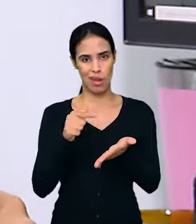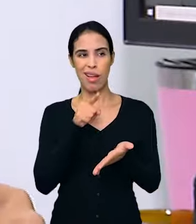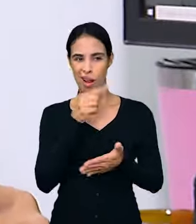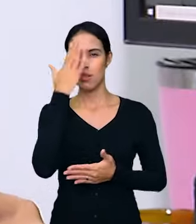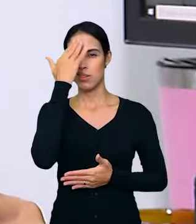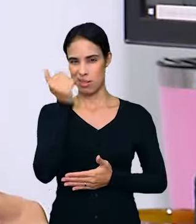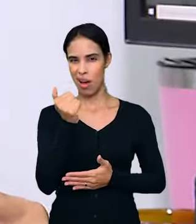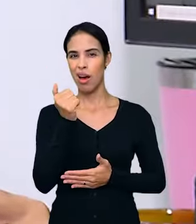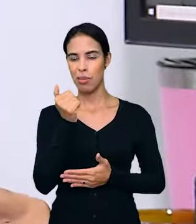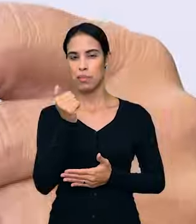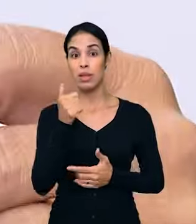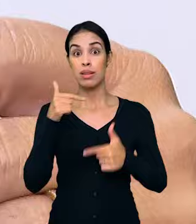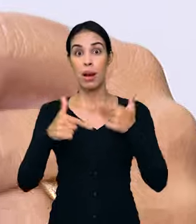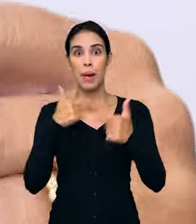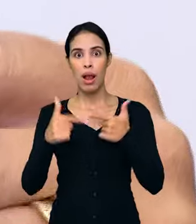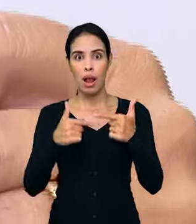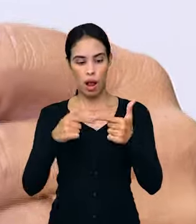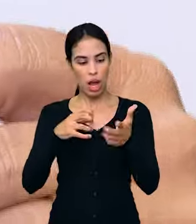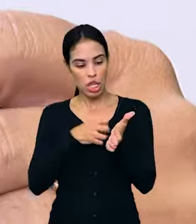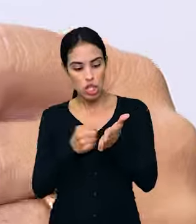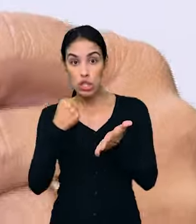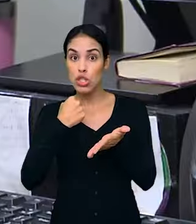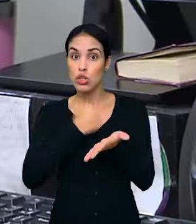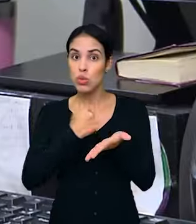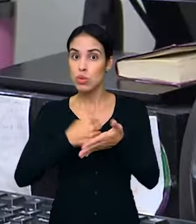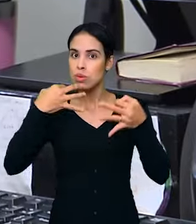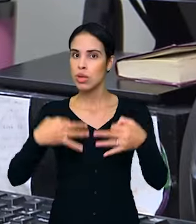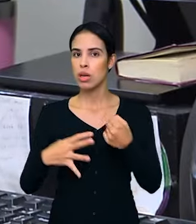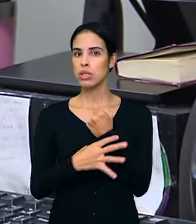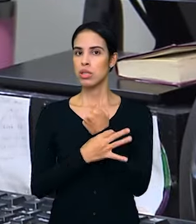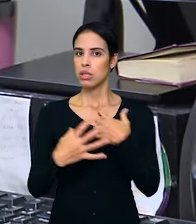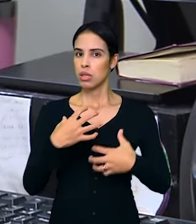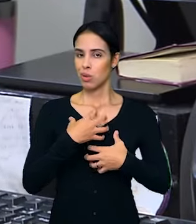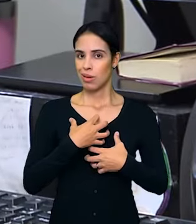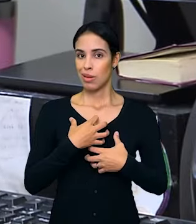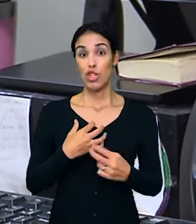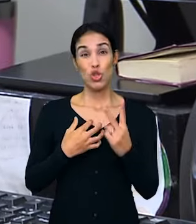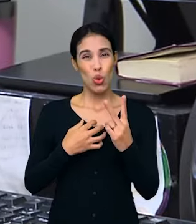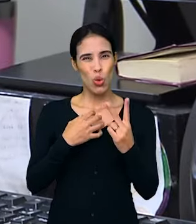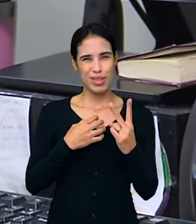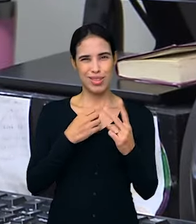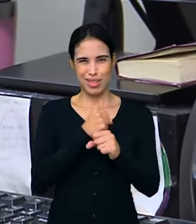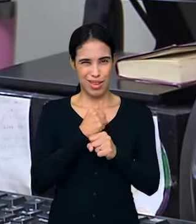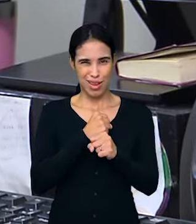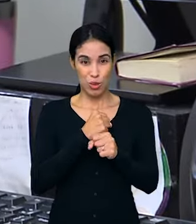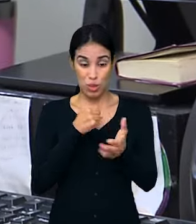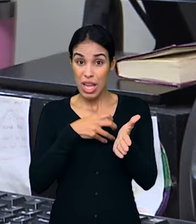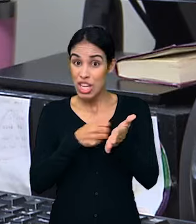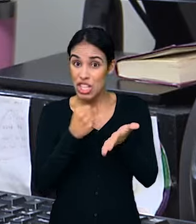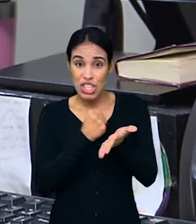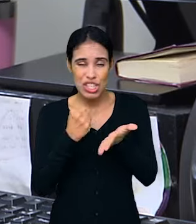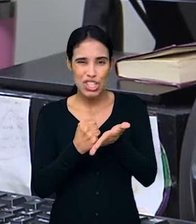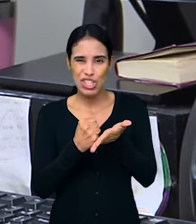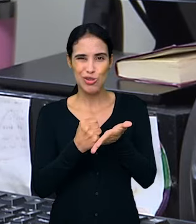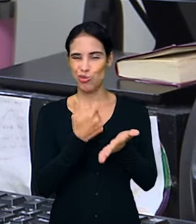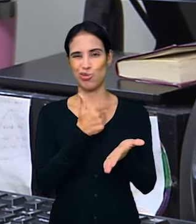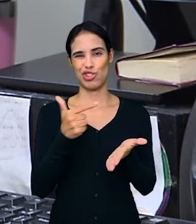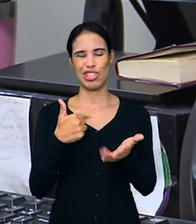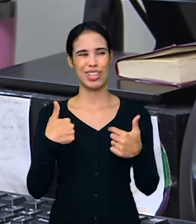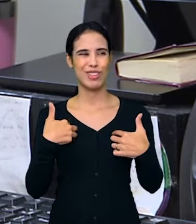a segurança que é trabalhar com direitos assegurados. Nesses 2 anos que eu fiquei sem a carteira assinada,